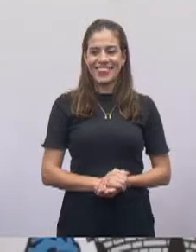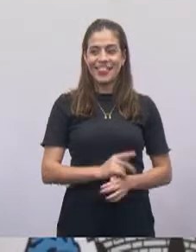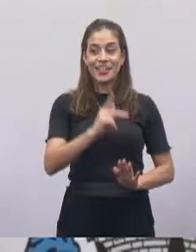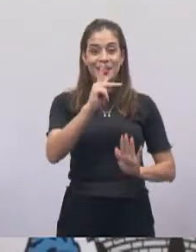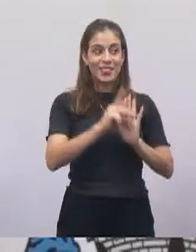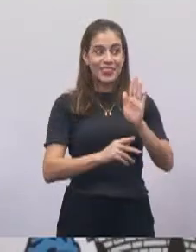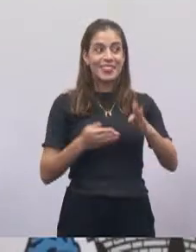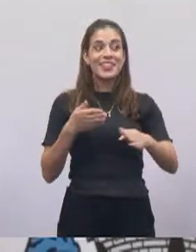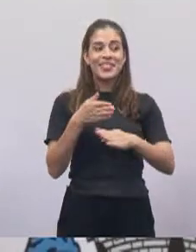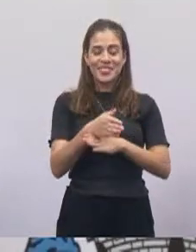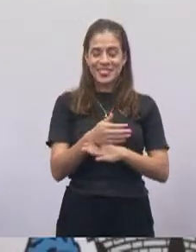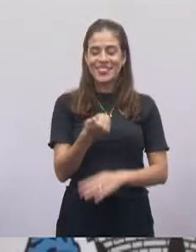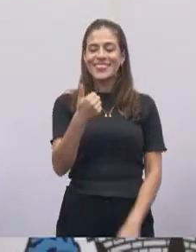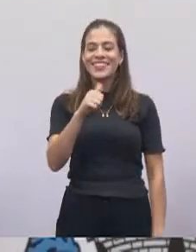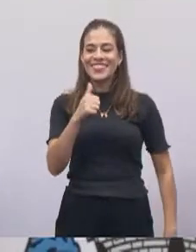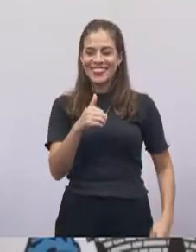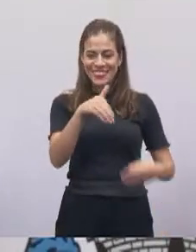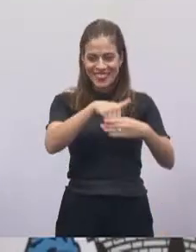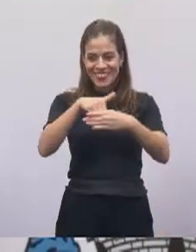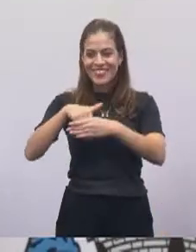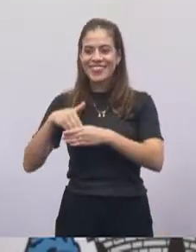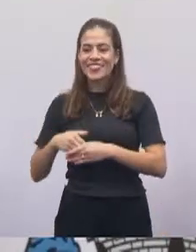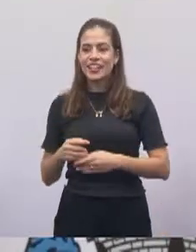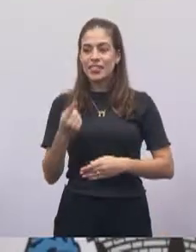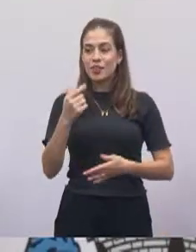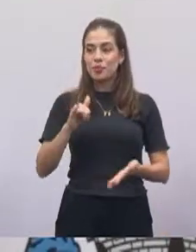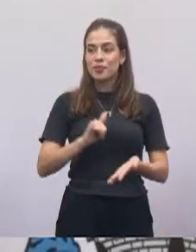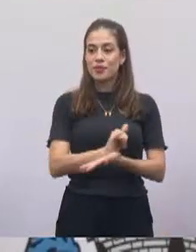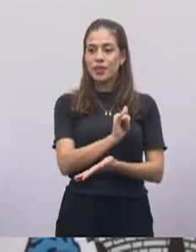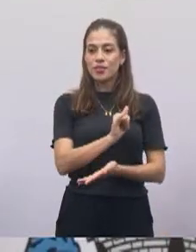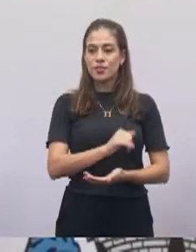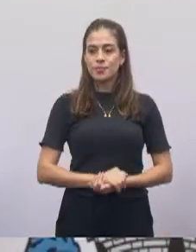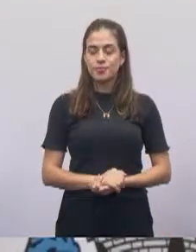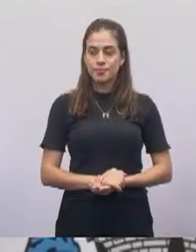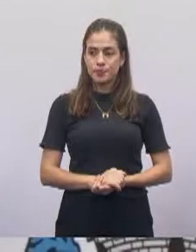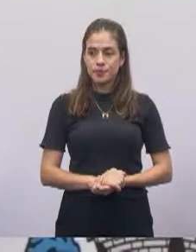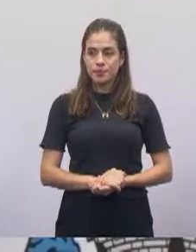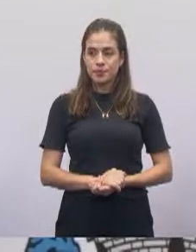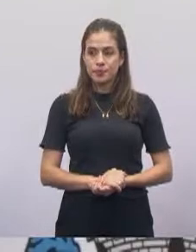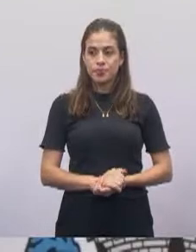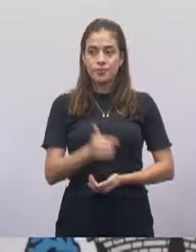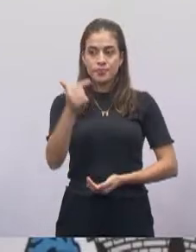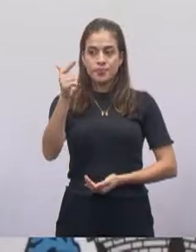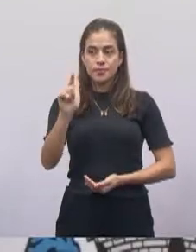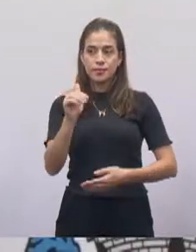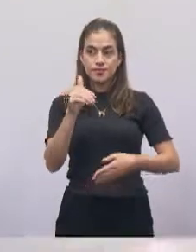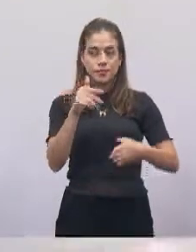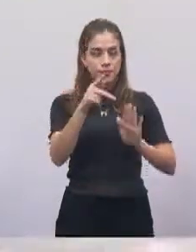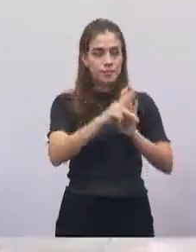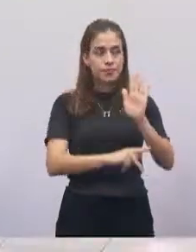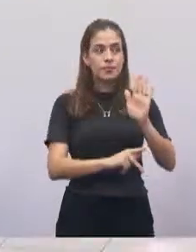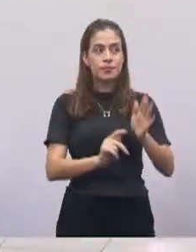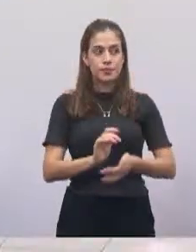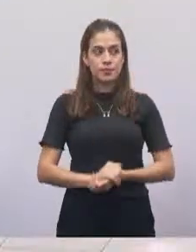O projeto foi aprovado por 11 votos e uma ausência. Próximo projeto.